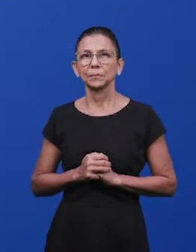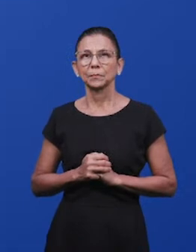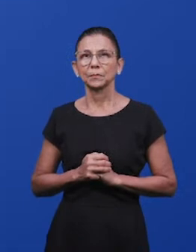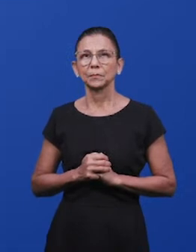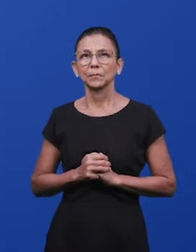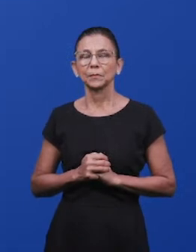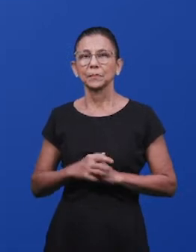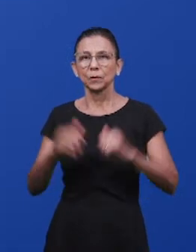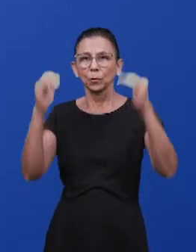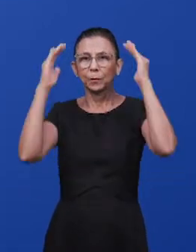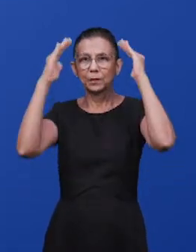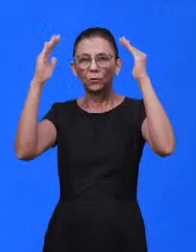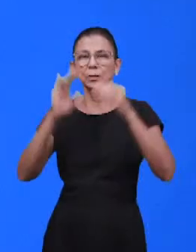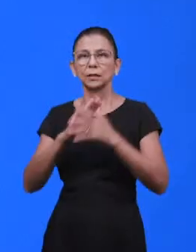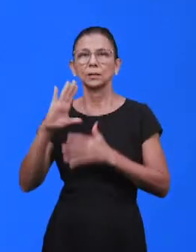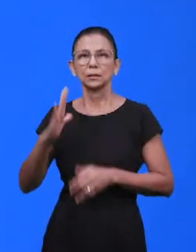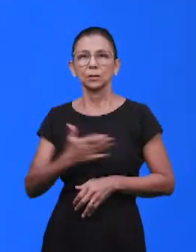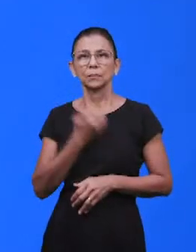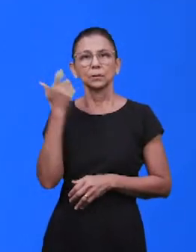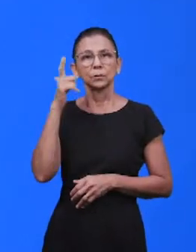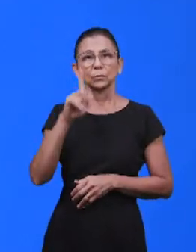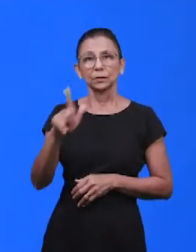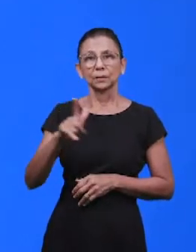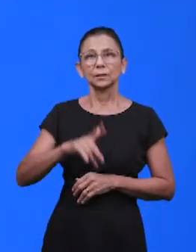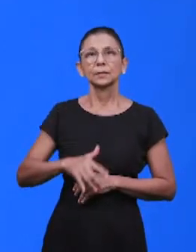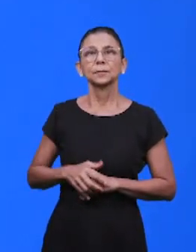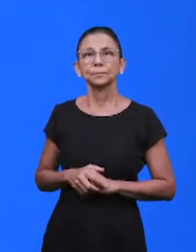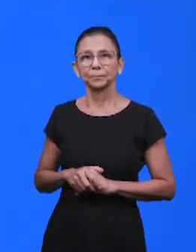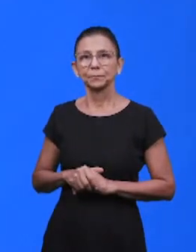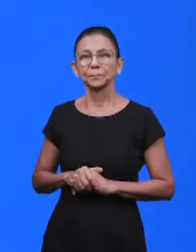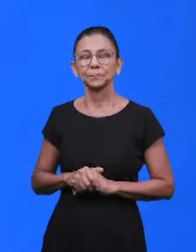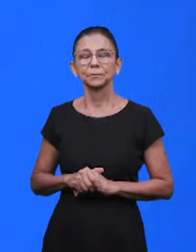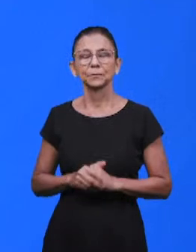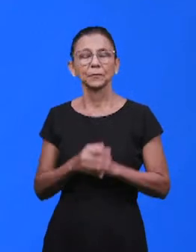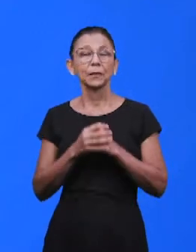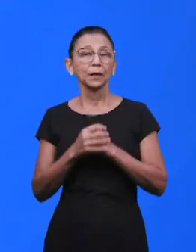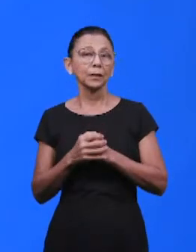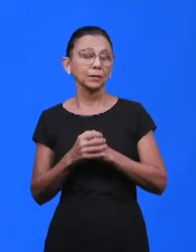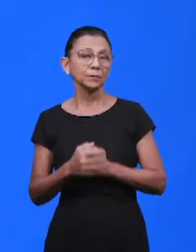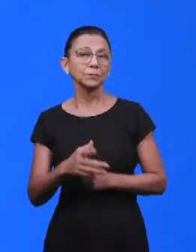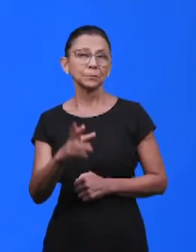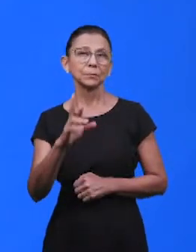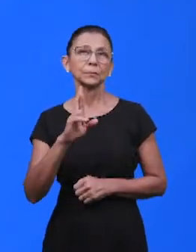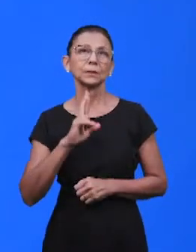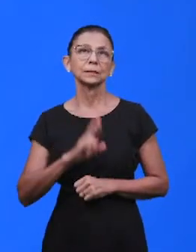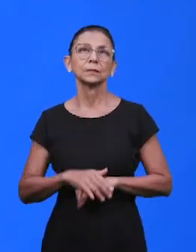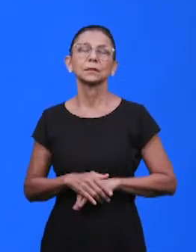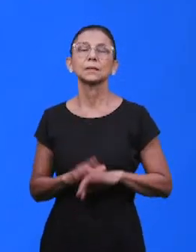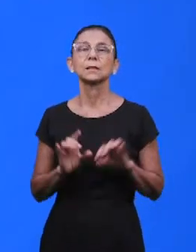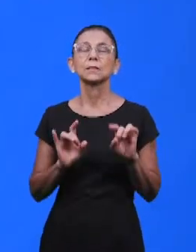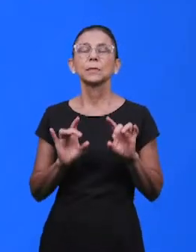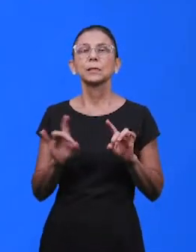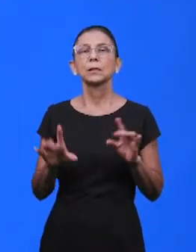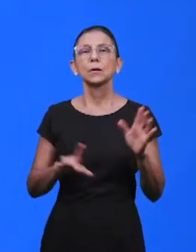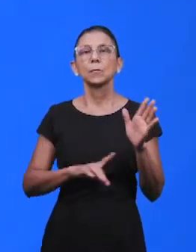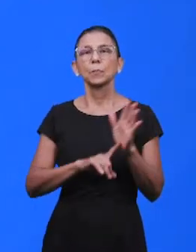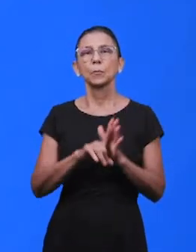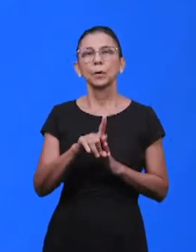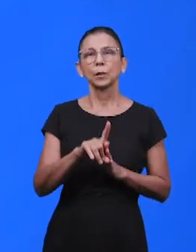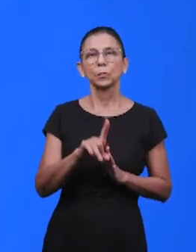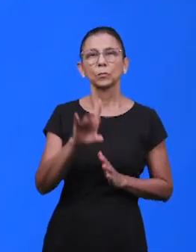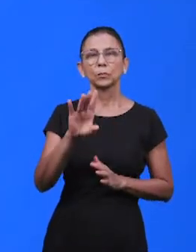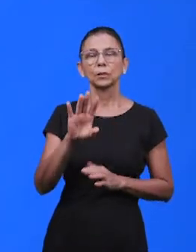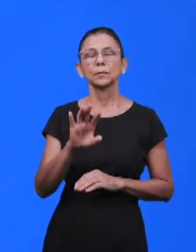Senhor Jesus. Amém, irmãs? Muito bem colocado na resposta, especialmente a pergunta feita pela irmã Elaina,